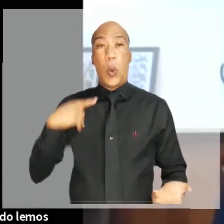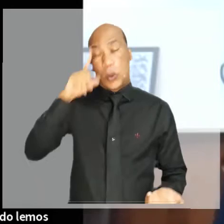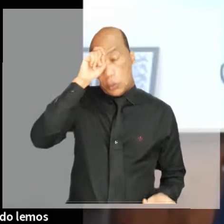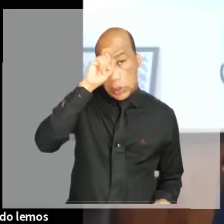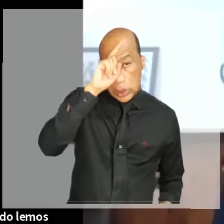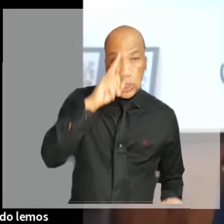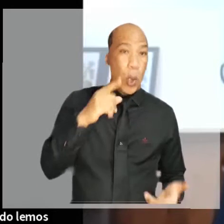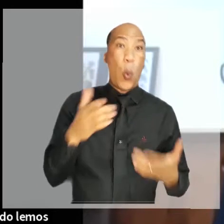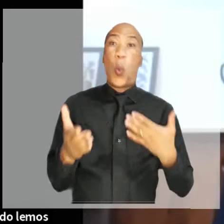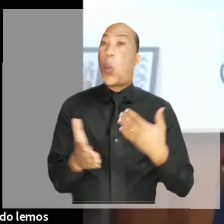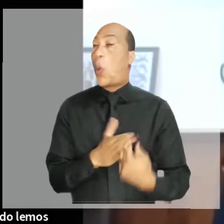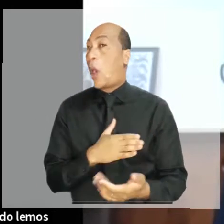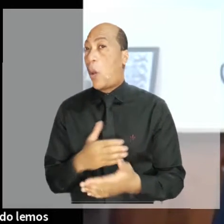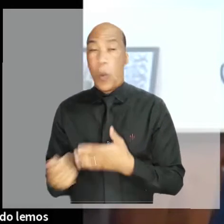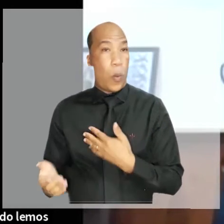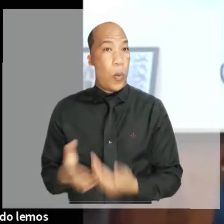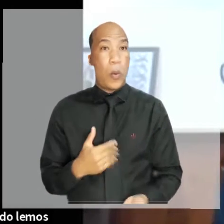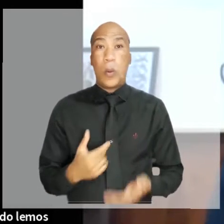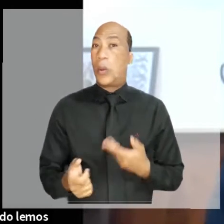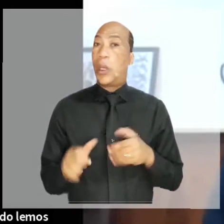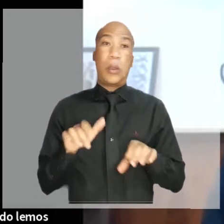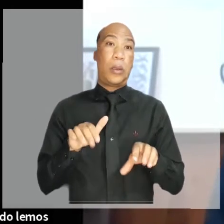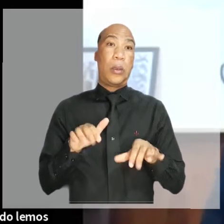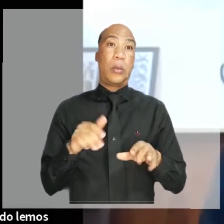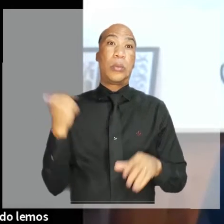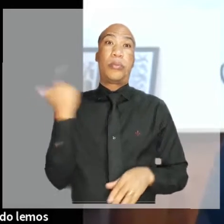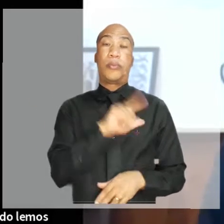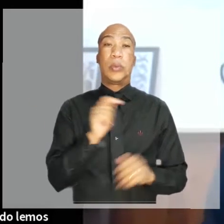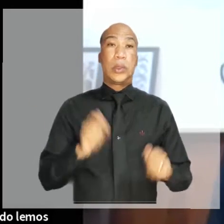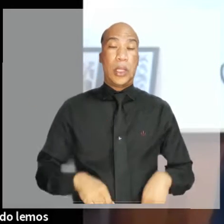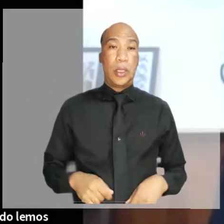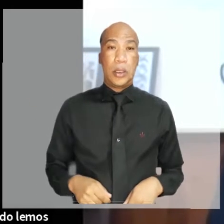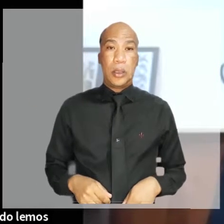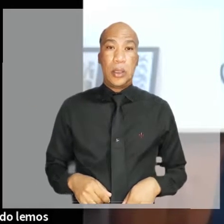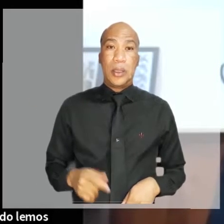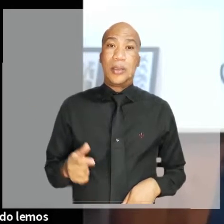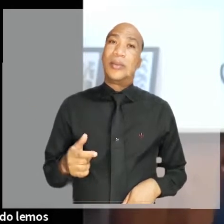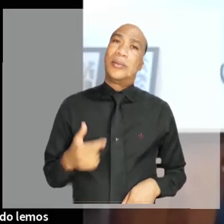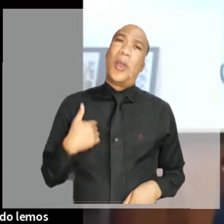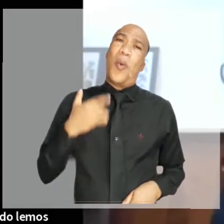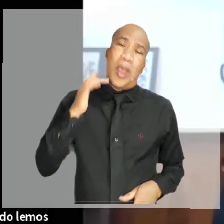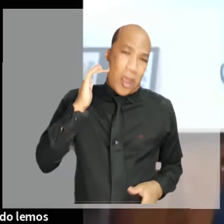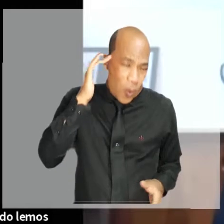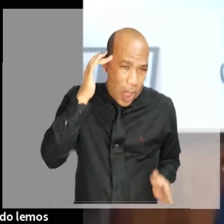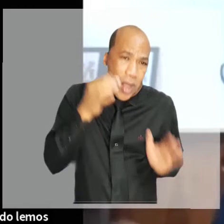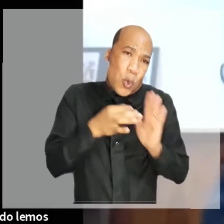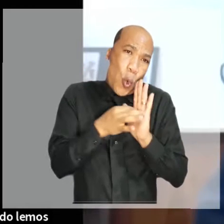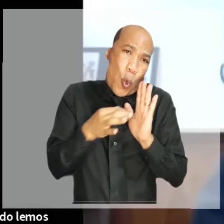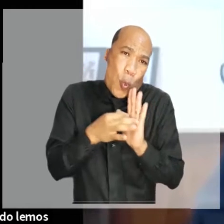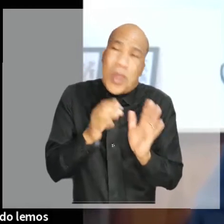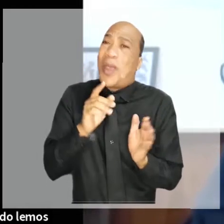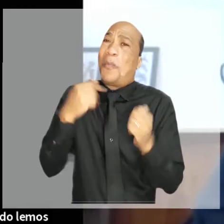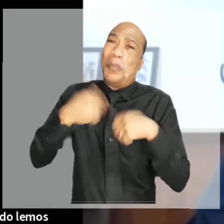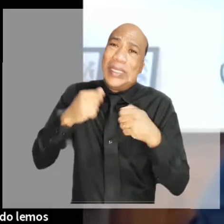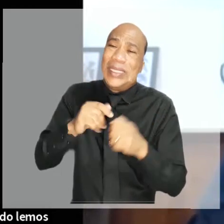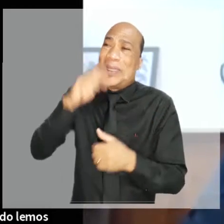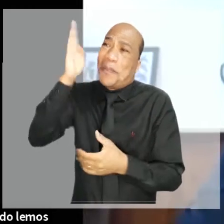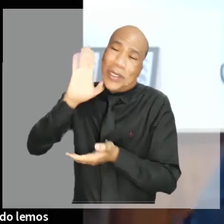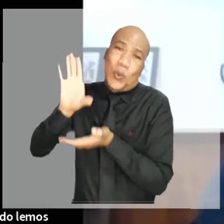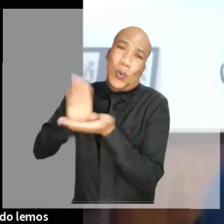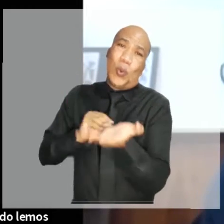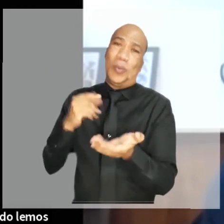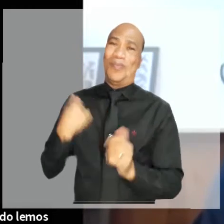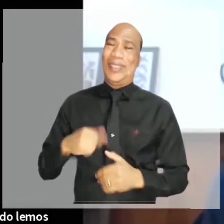minha opinião, é algo que o Brasil deveria almejar, né? A Secretaria de